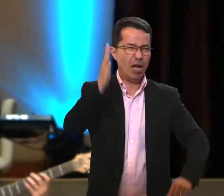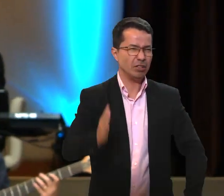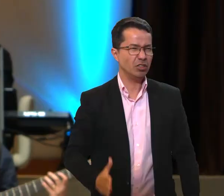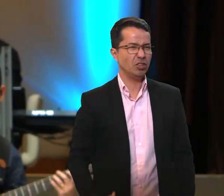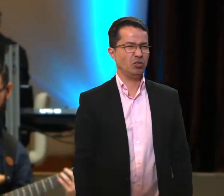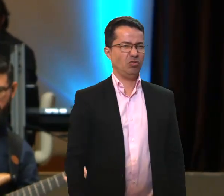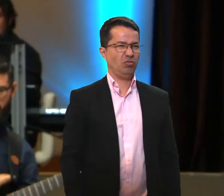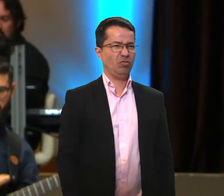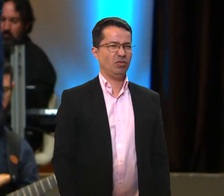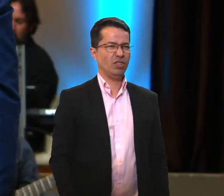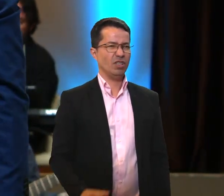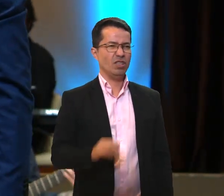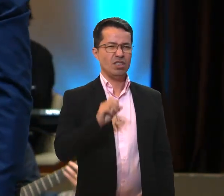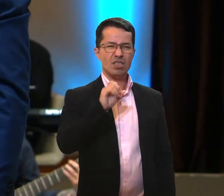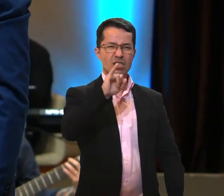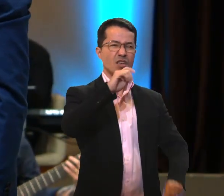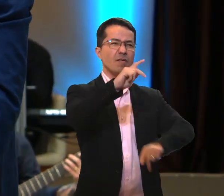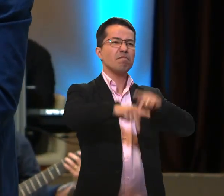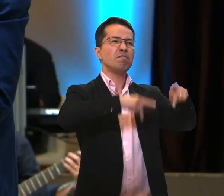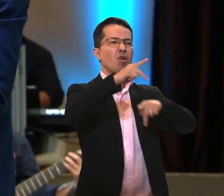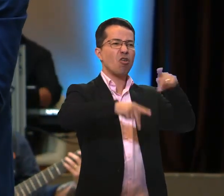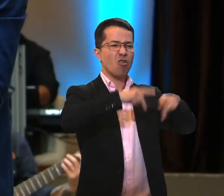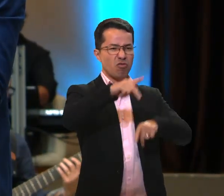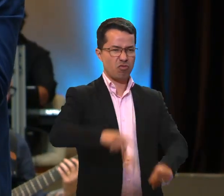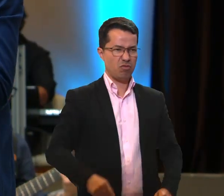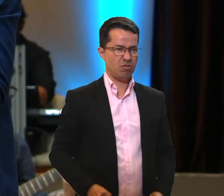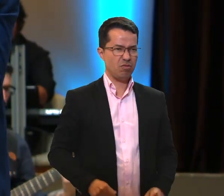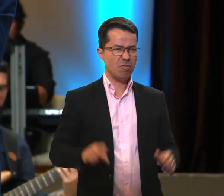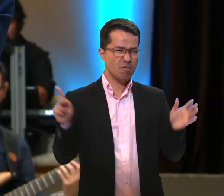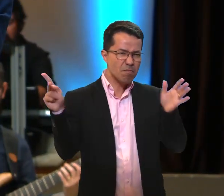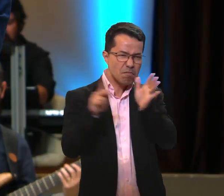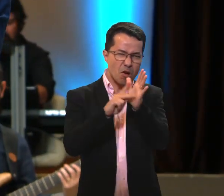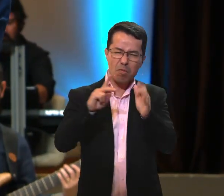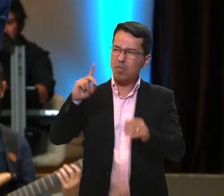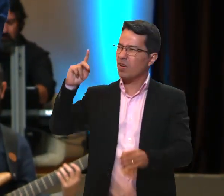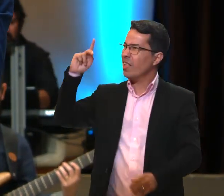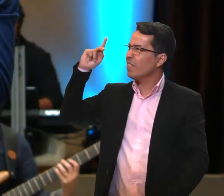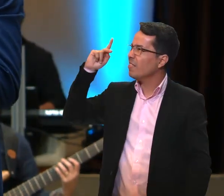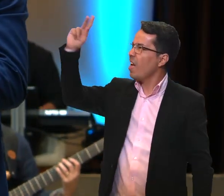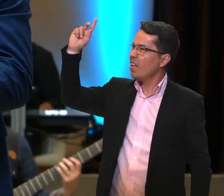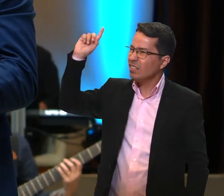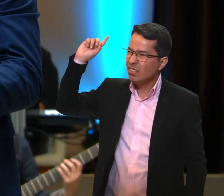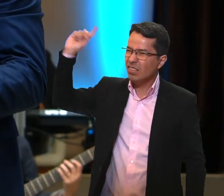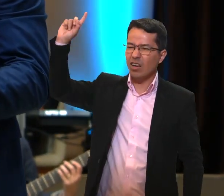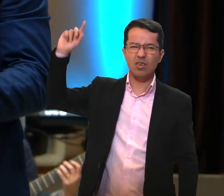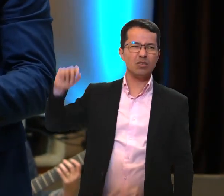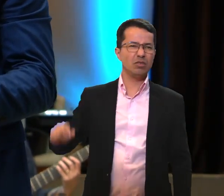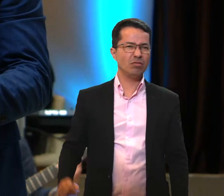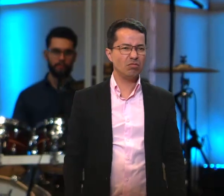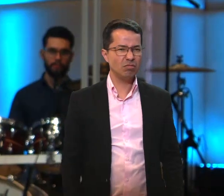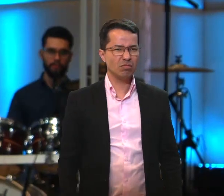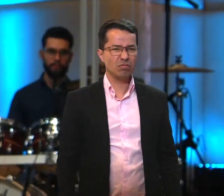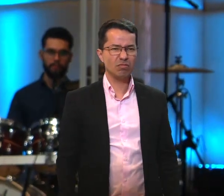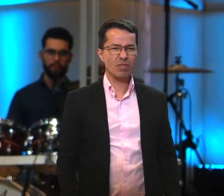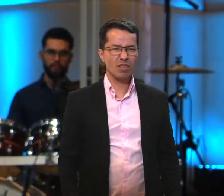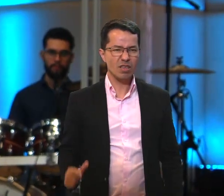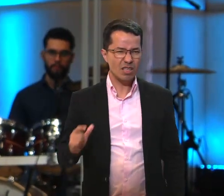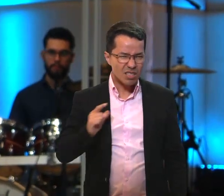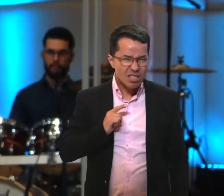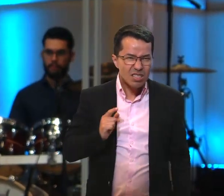Se o meu povo, que se chama pelo meu nome, se